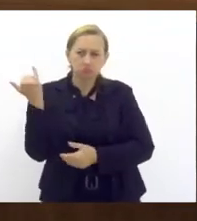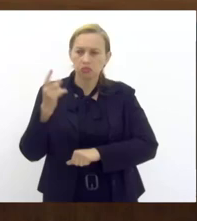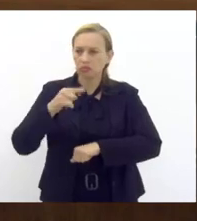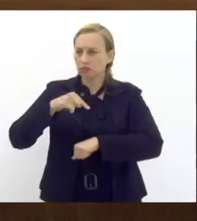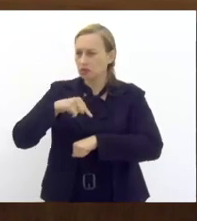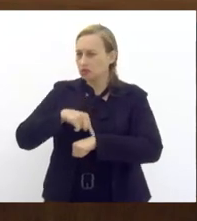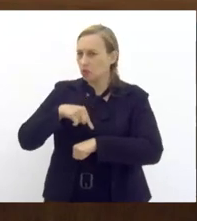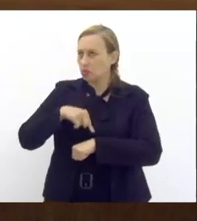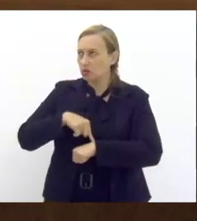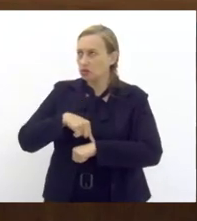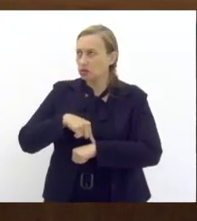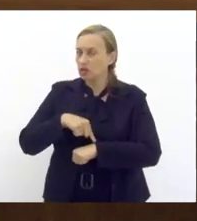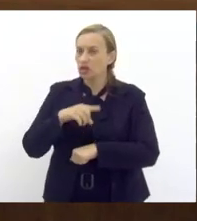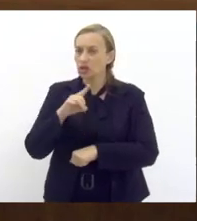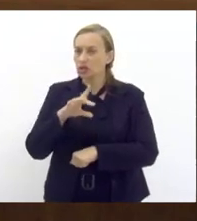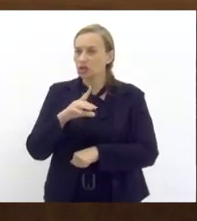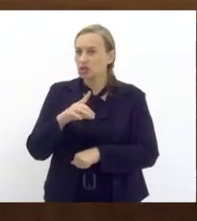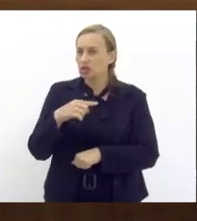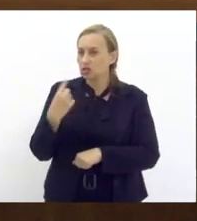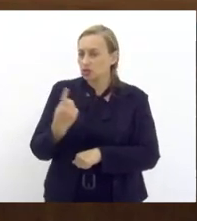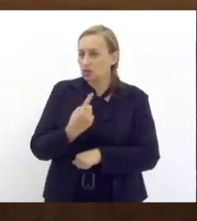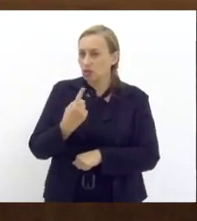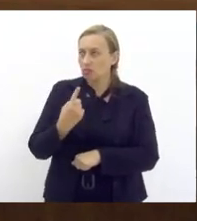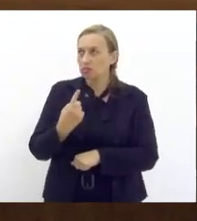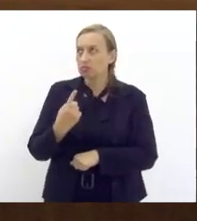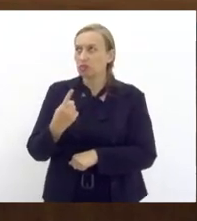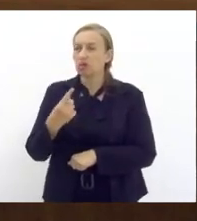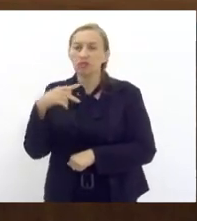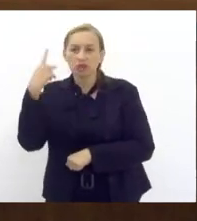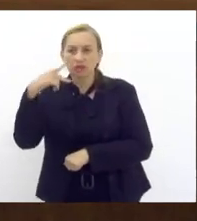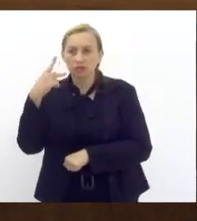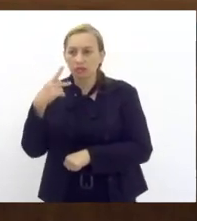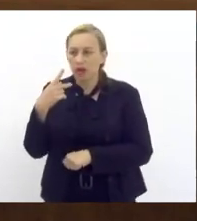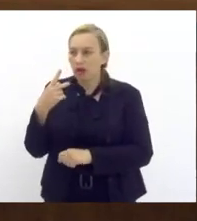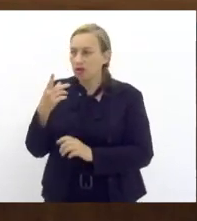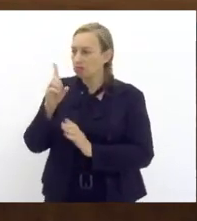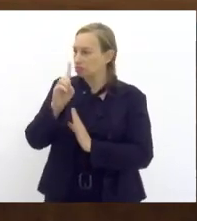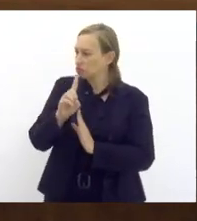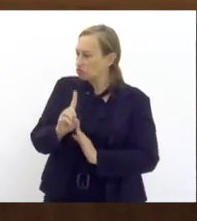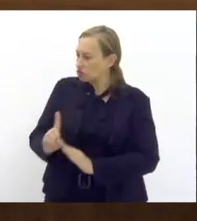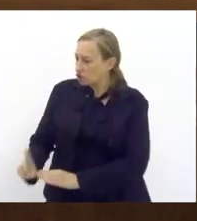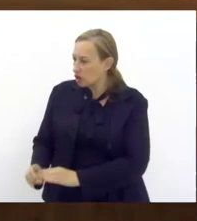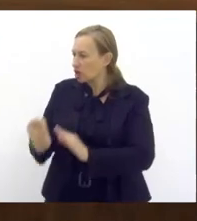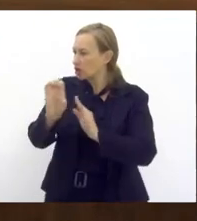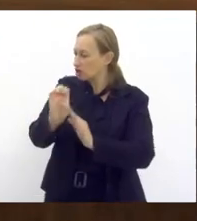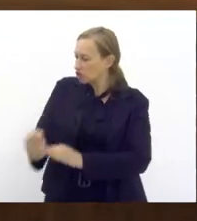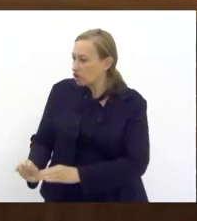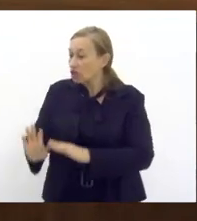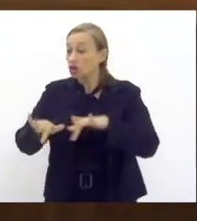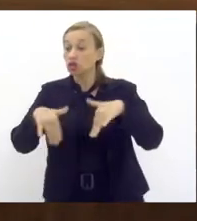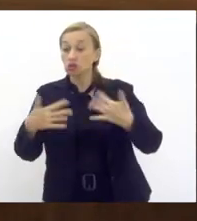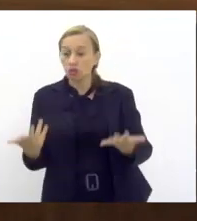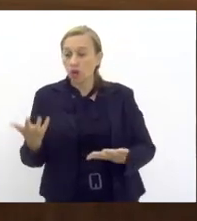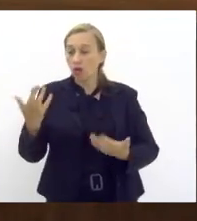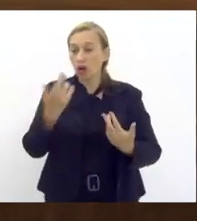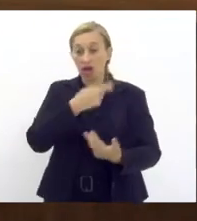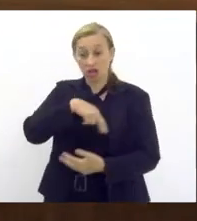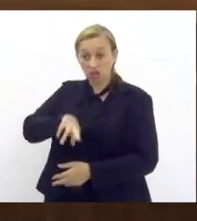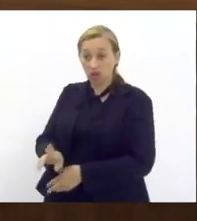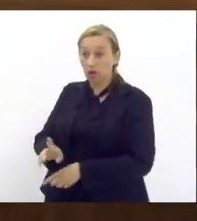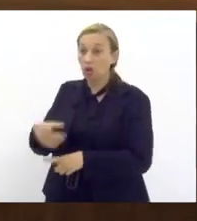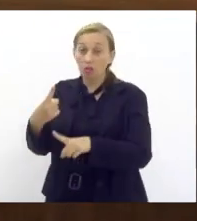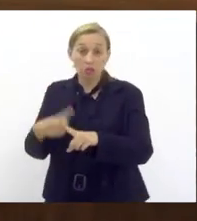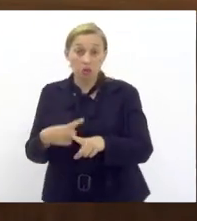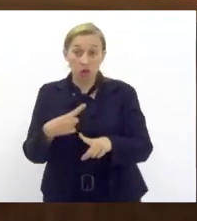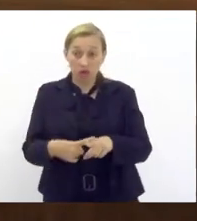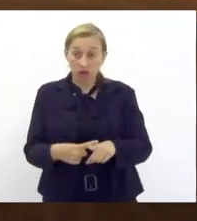momento se somos parlamentares de esquerda, de direita, de qual religião, porque fiéis,